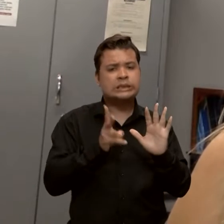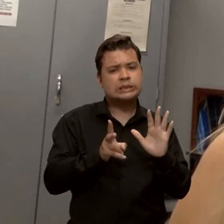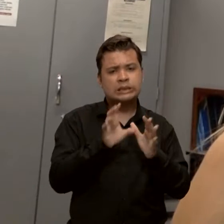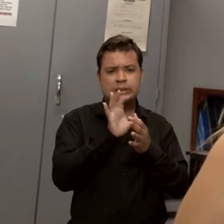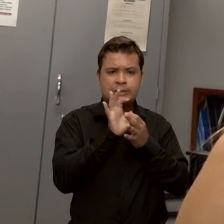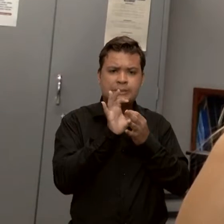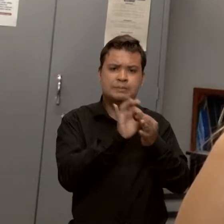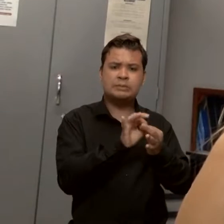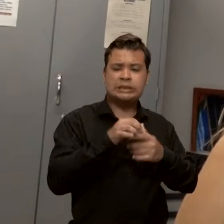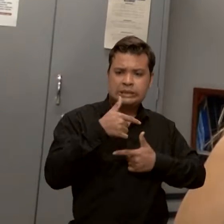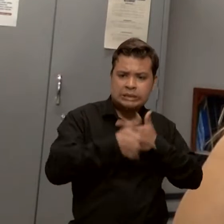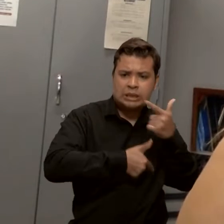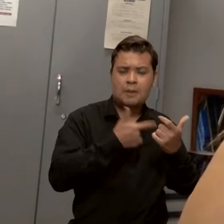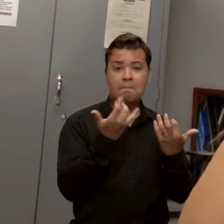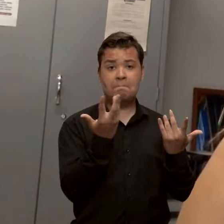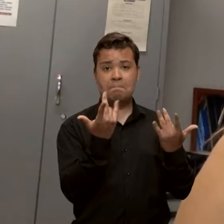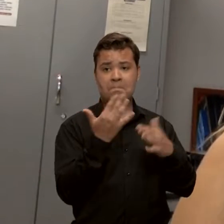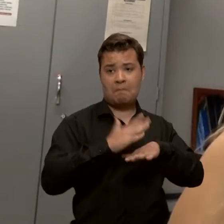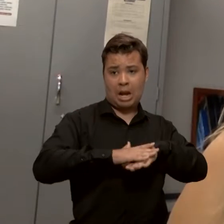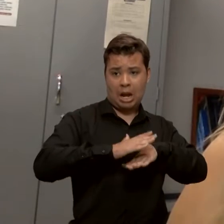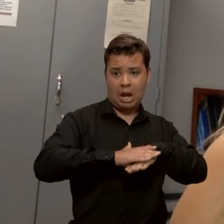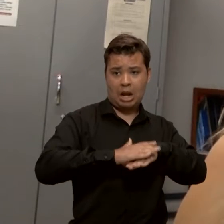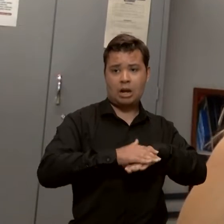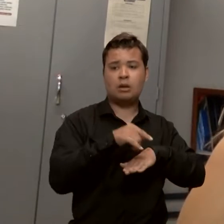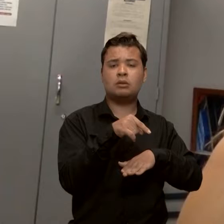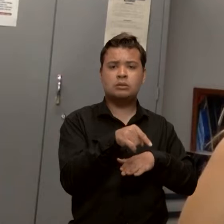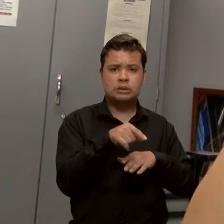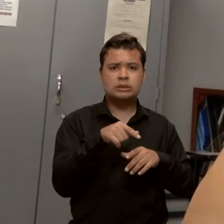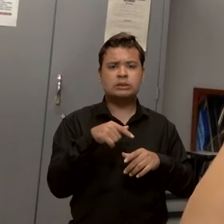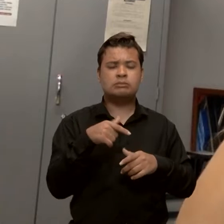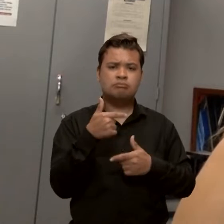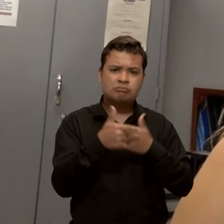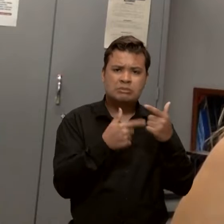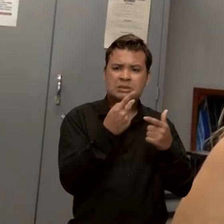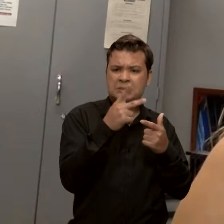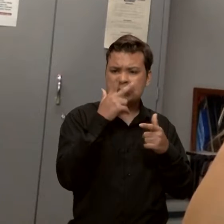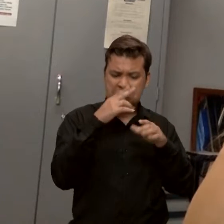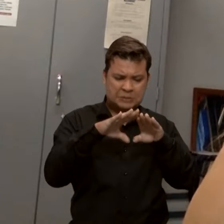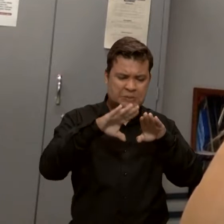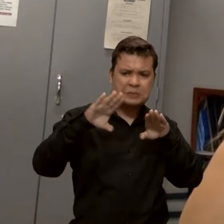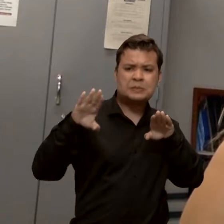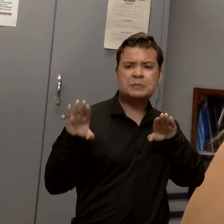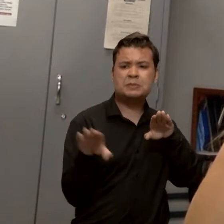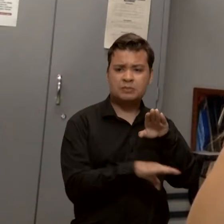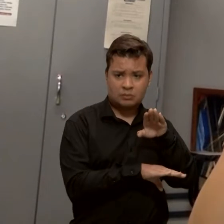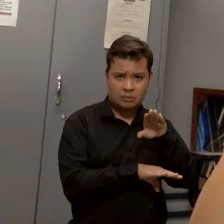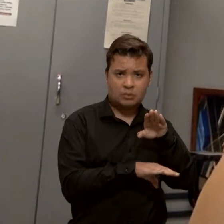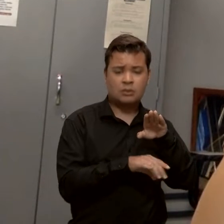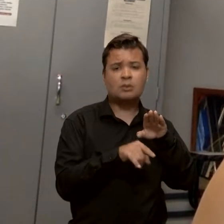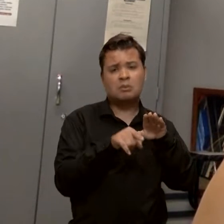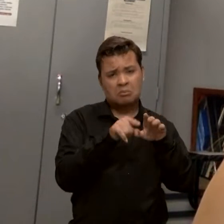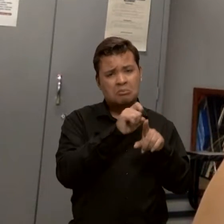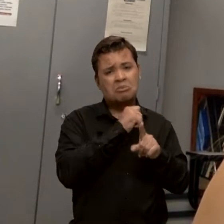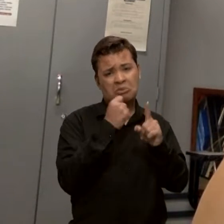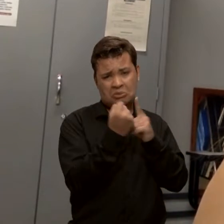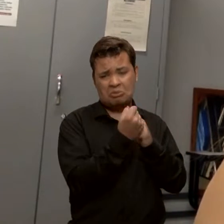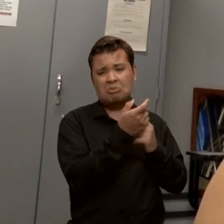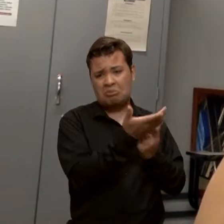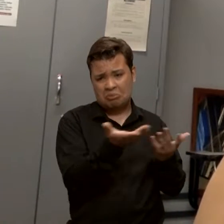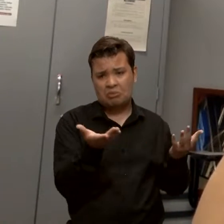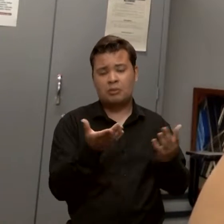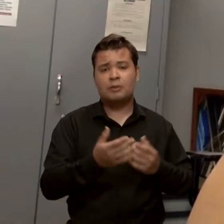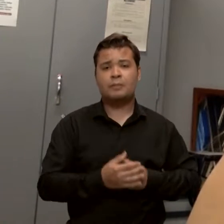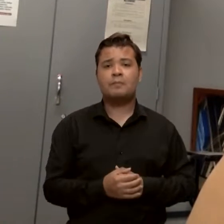ofícios manuais, numa atividade subalterna, né? Na sociedade, em posições sociais.